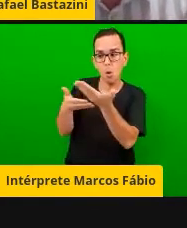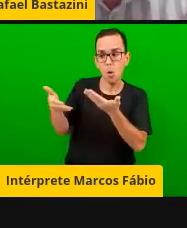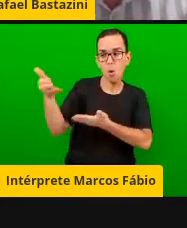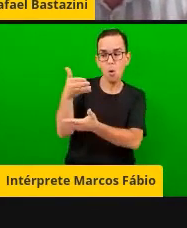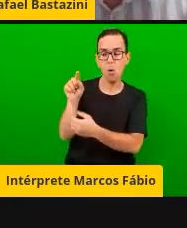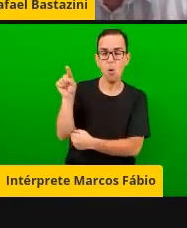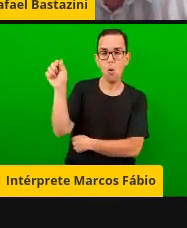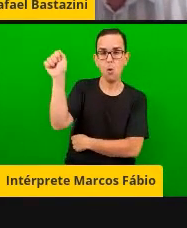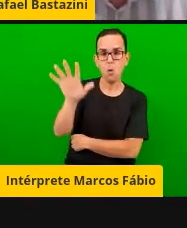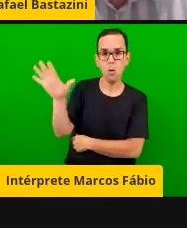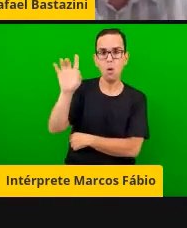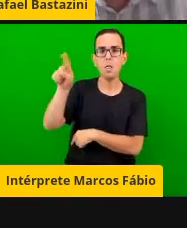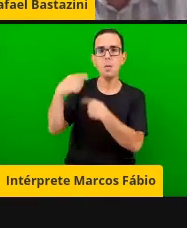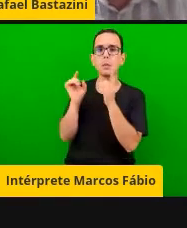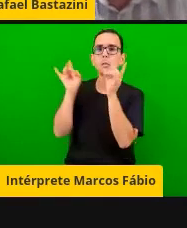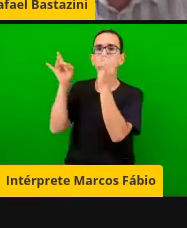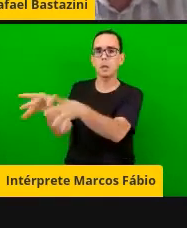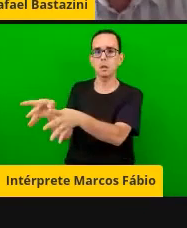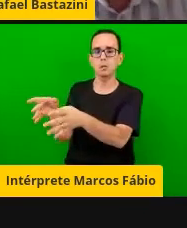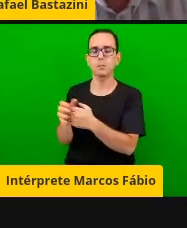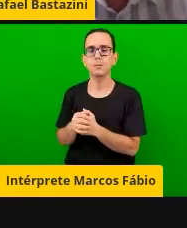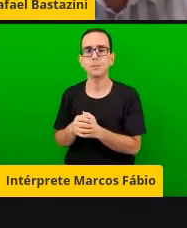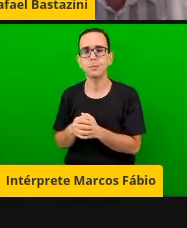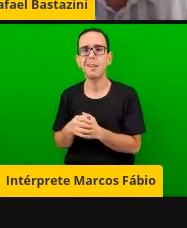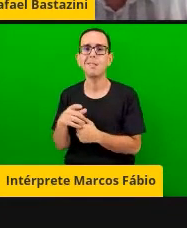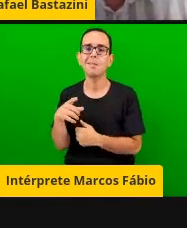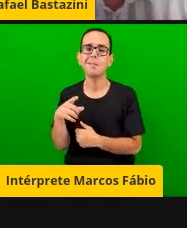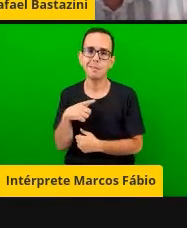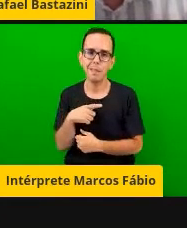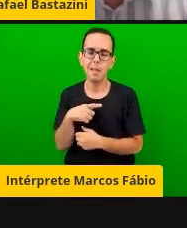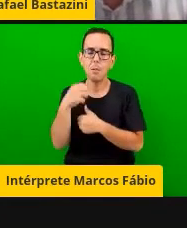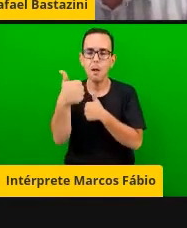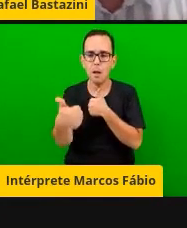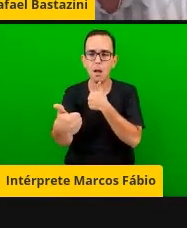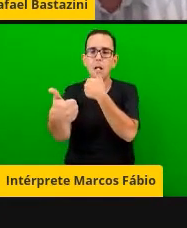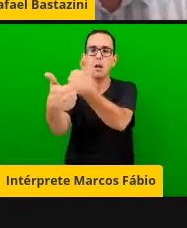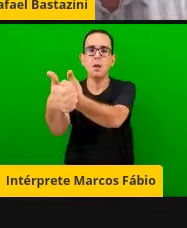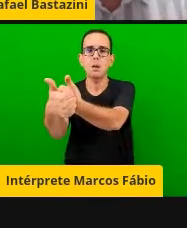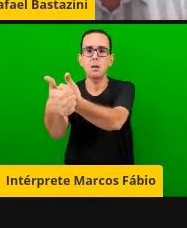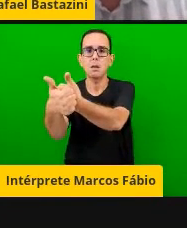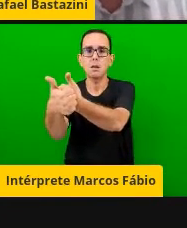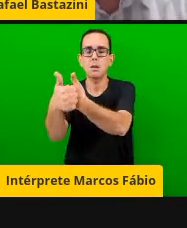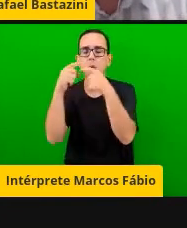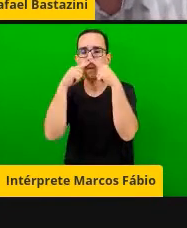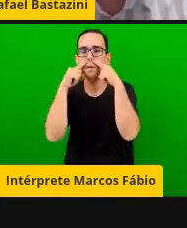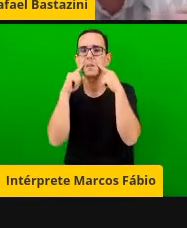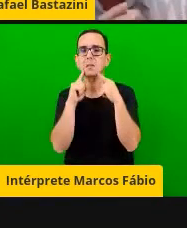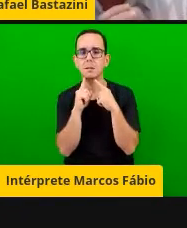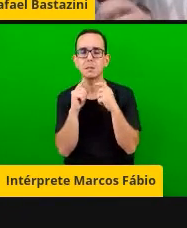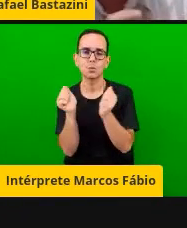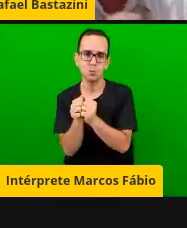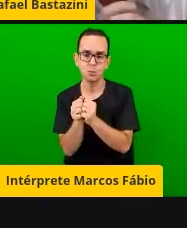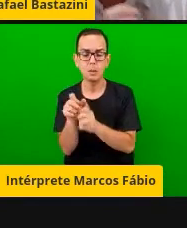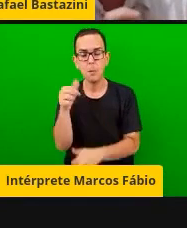após o abandono do Vietnã, nós vamos ter uma aproximação dos Estados Unidos com a China. Então, na década de 70, os